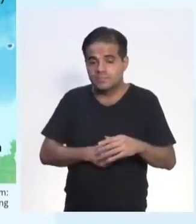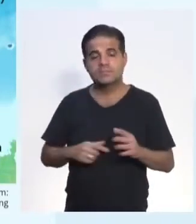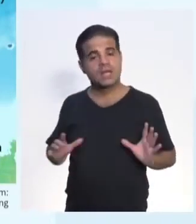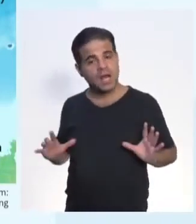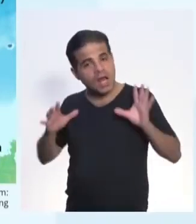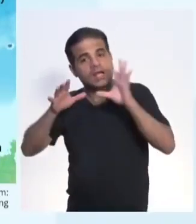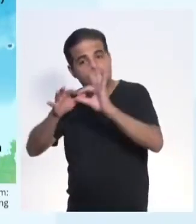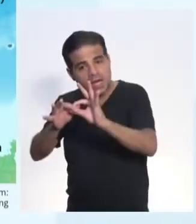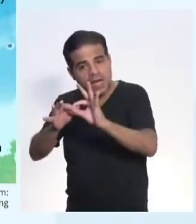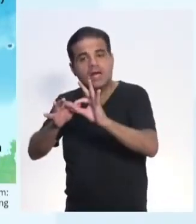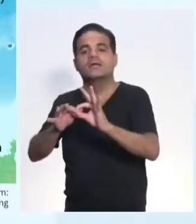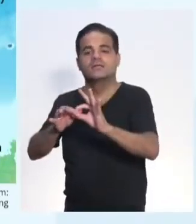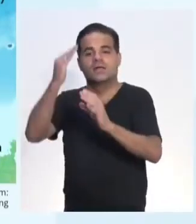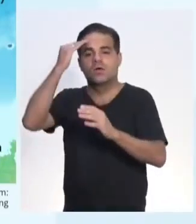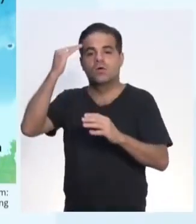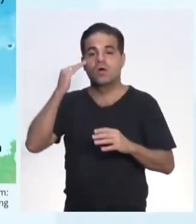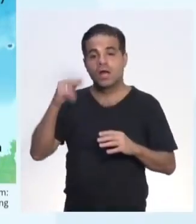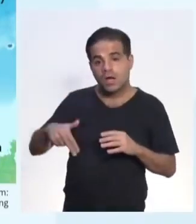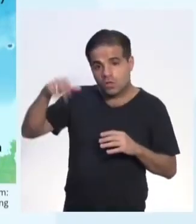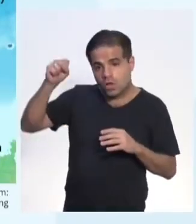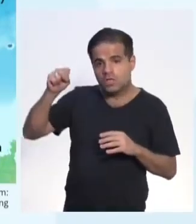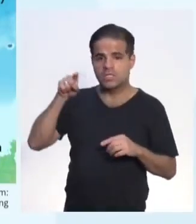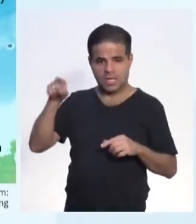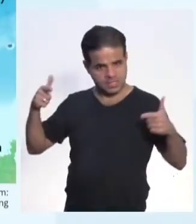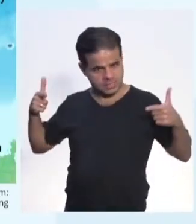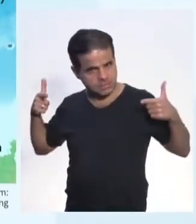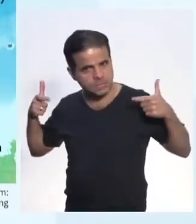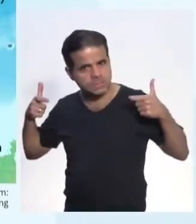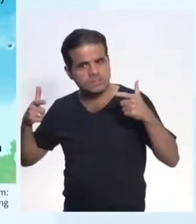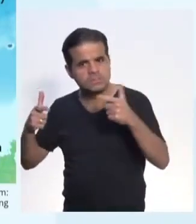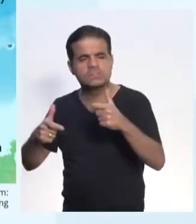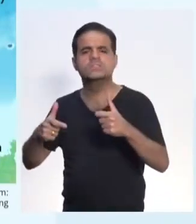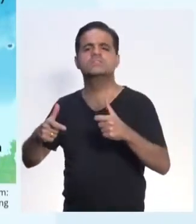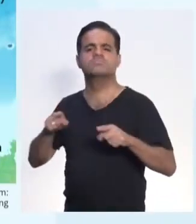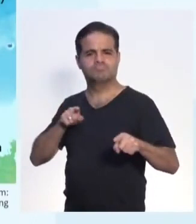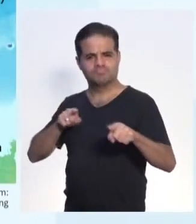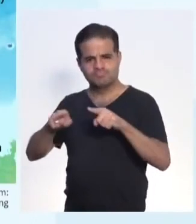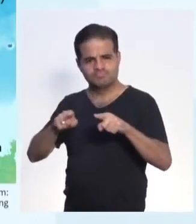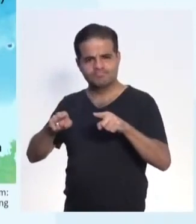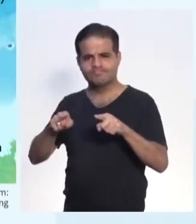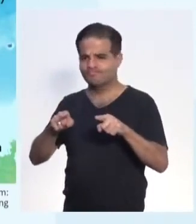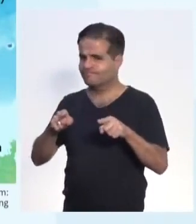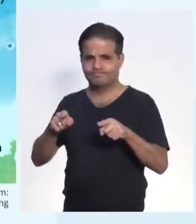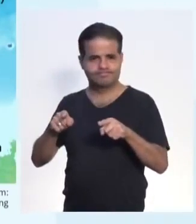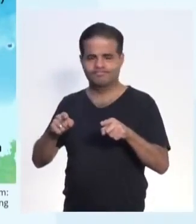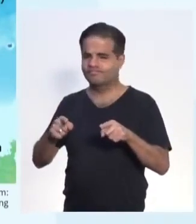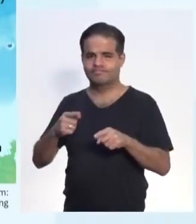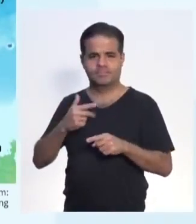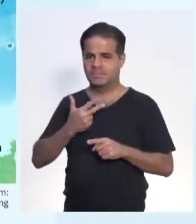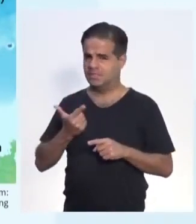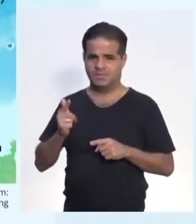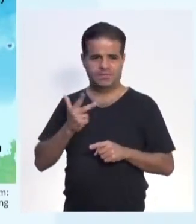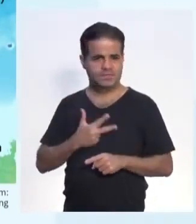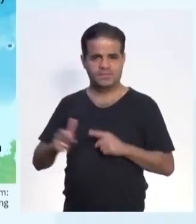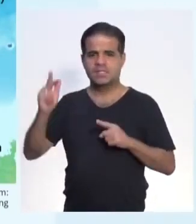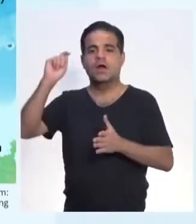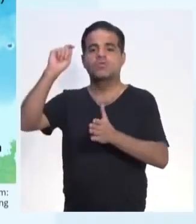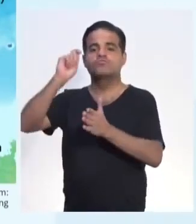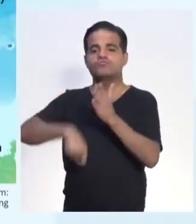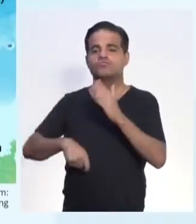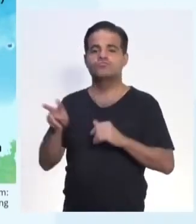da Coreia do Norte. Essa guerra deu empate técnico e eles então assinaram